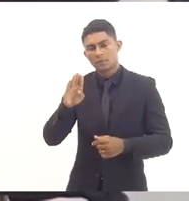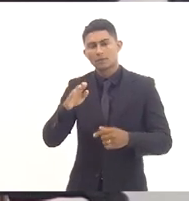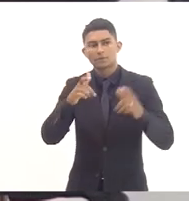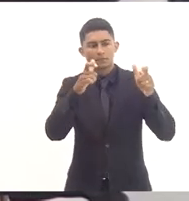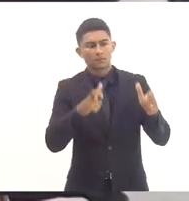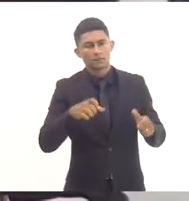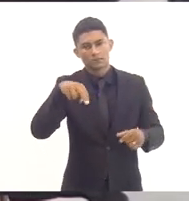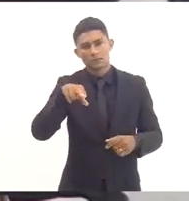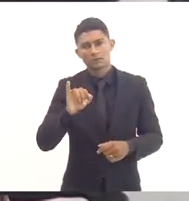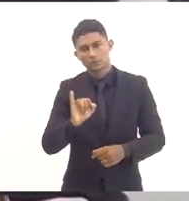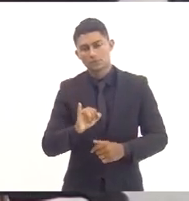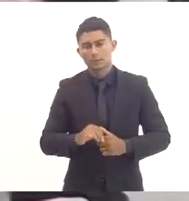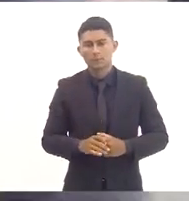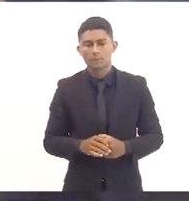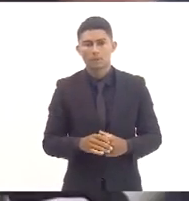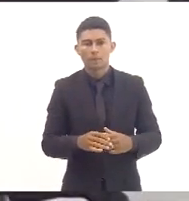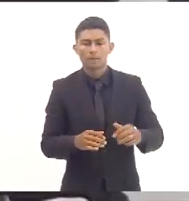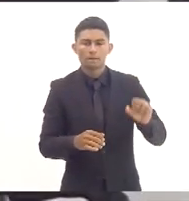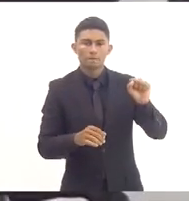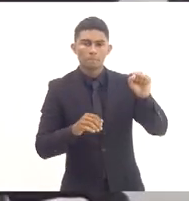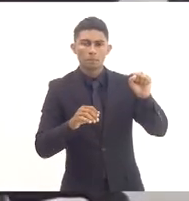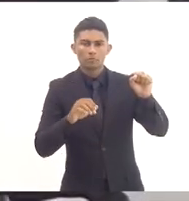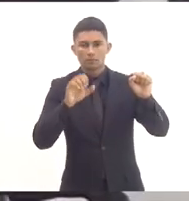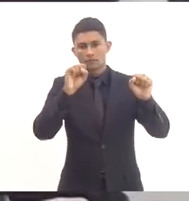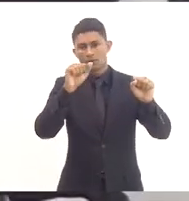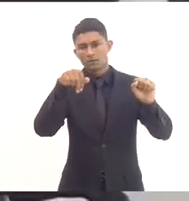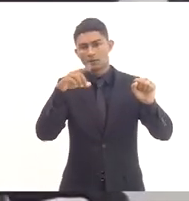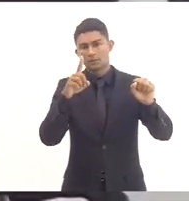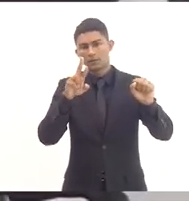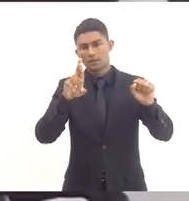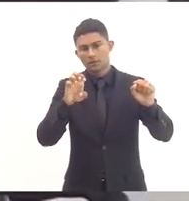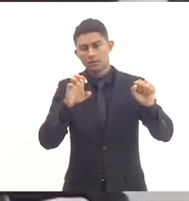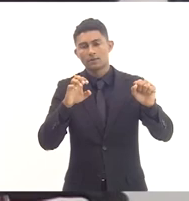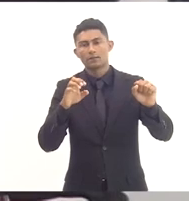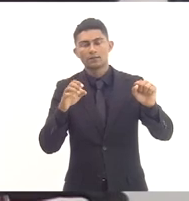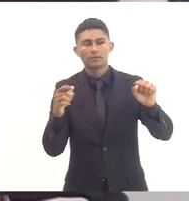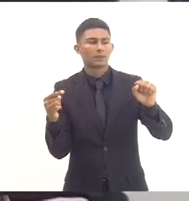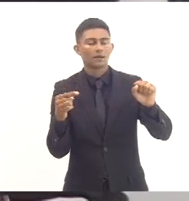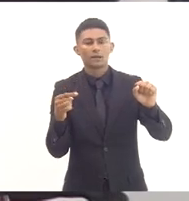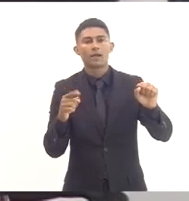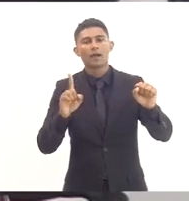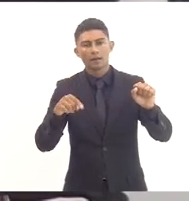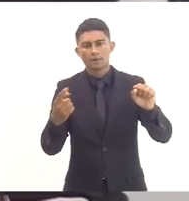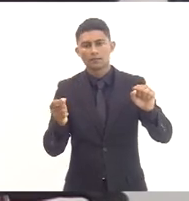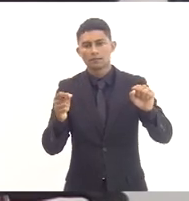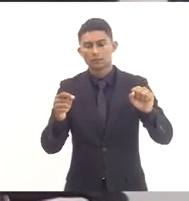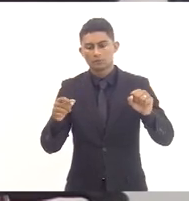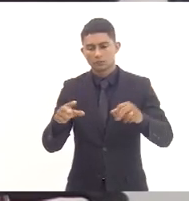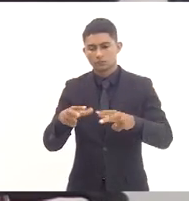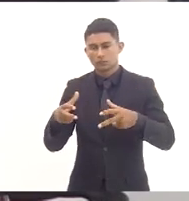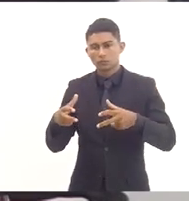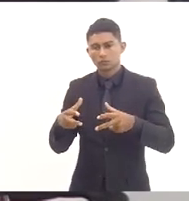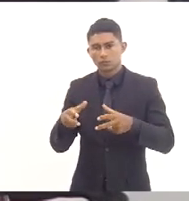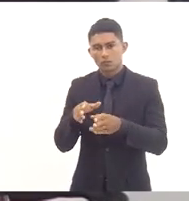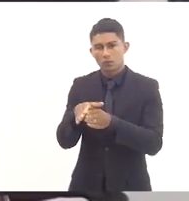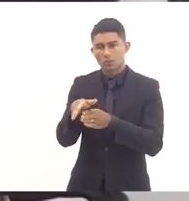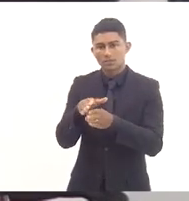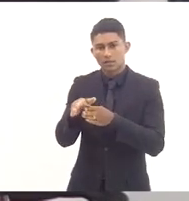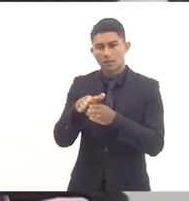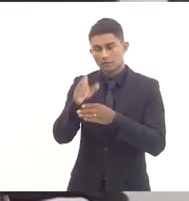Iguaçu Sandra Pereira conselho da pessoa com deficiência de